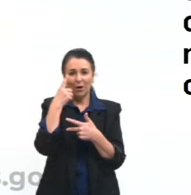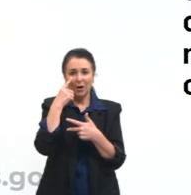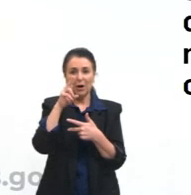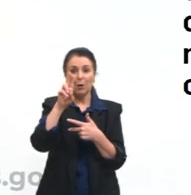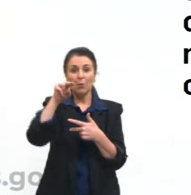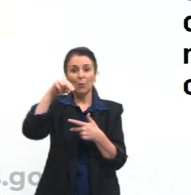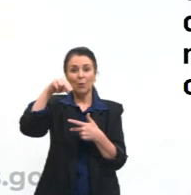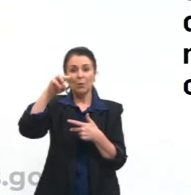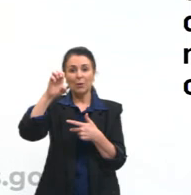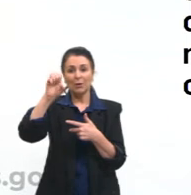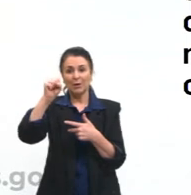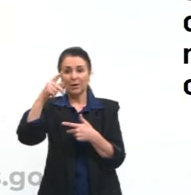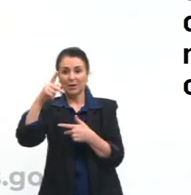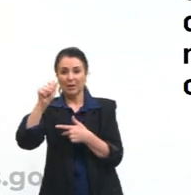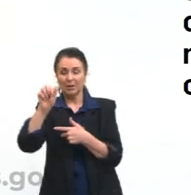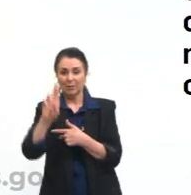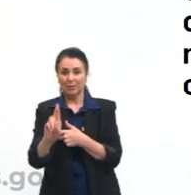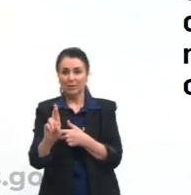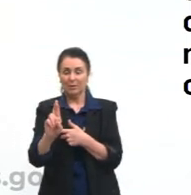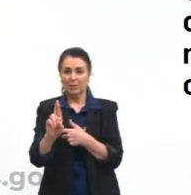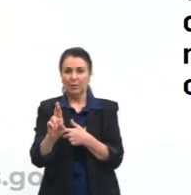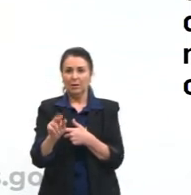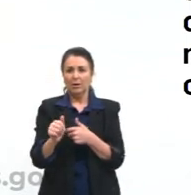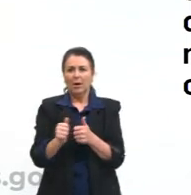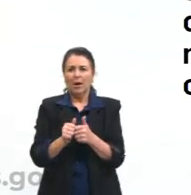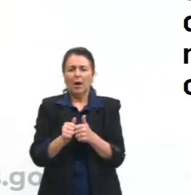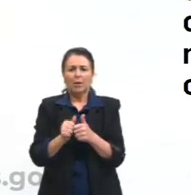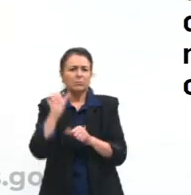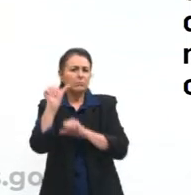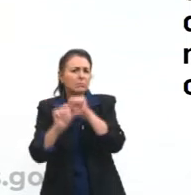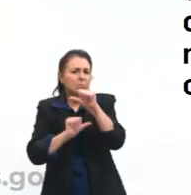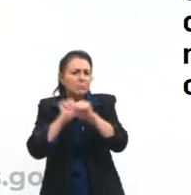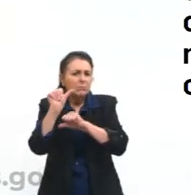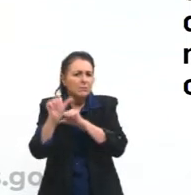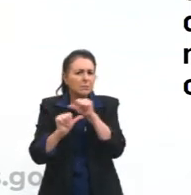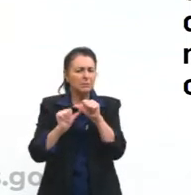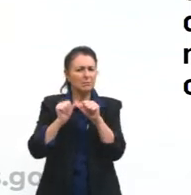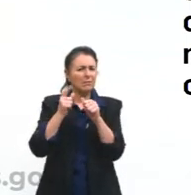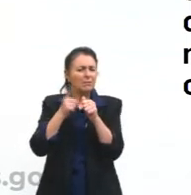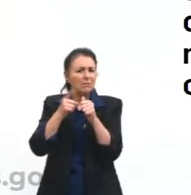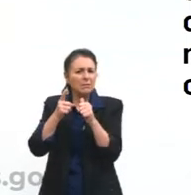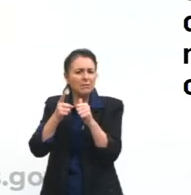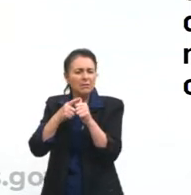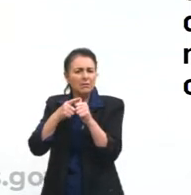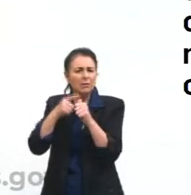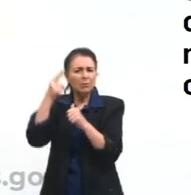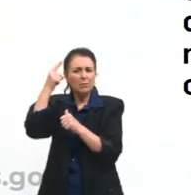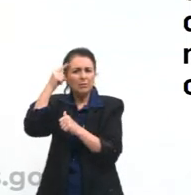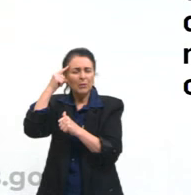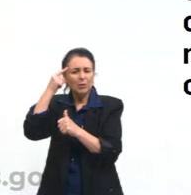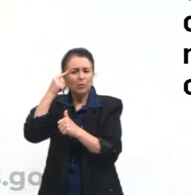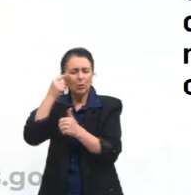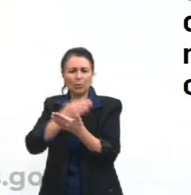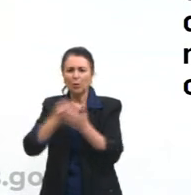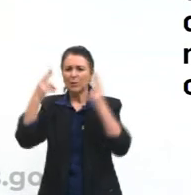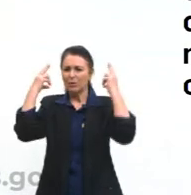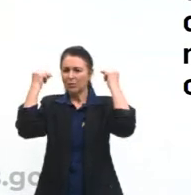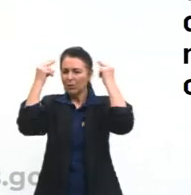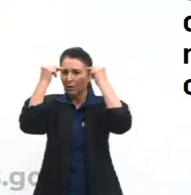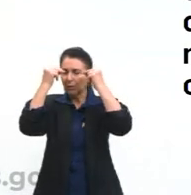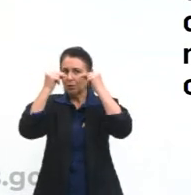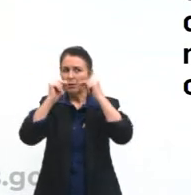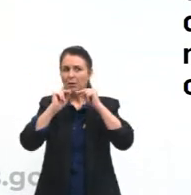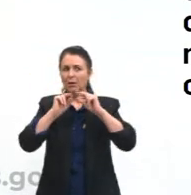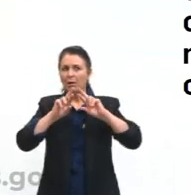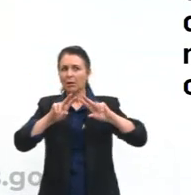unespar uh uma das primeiras transformações do pensamento que surgiu na Grécia antiga foi a distinção entre